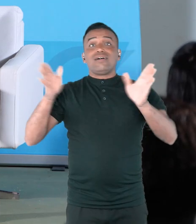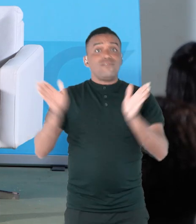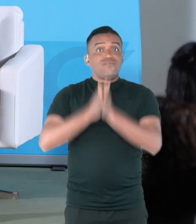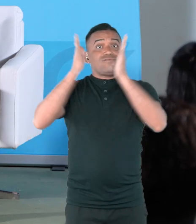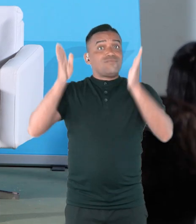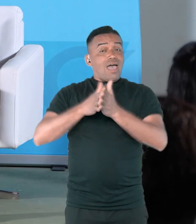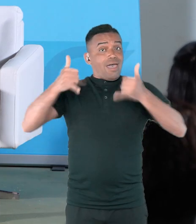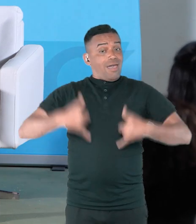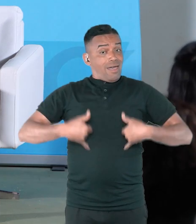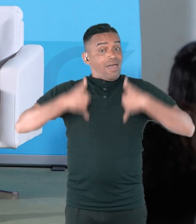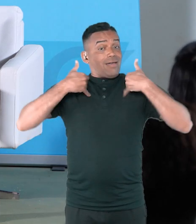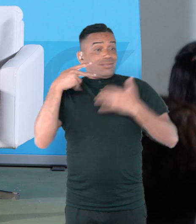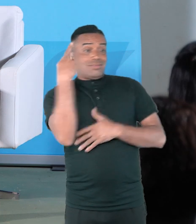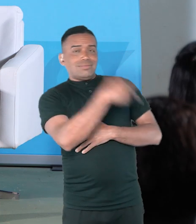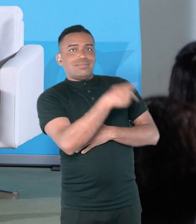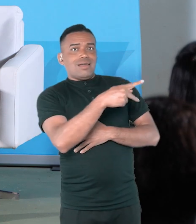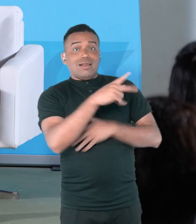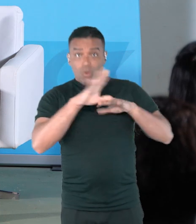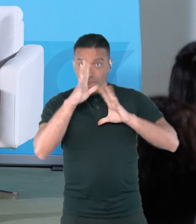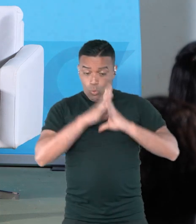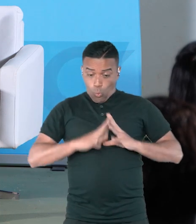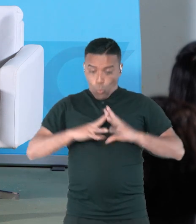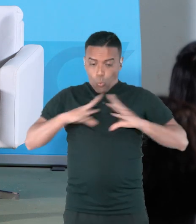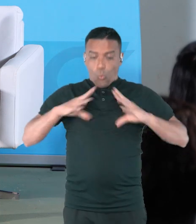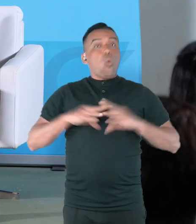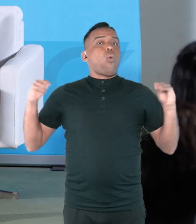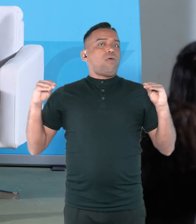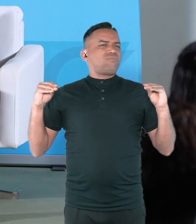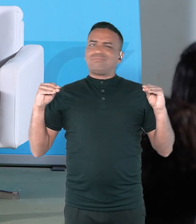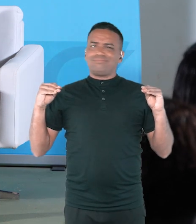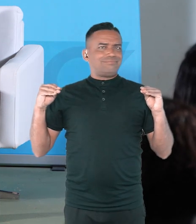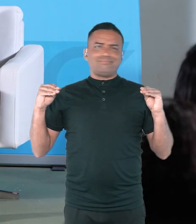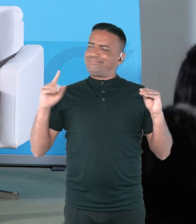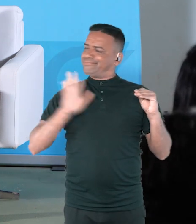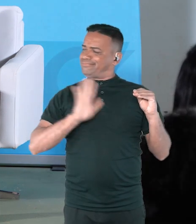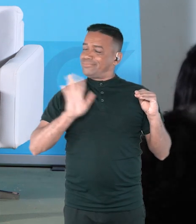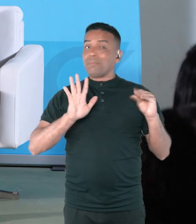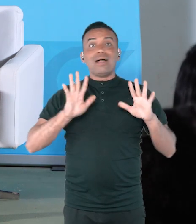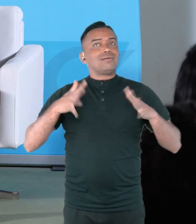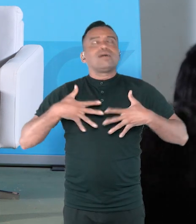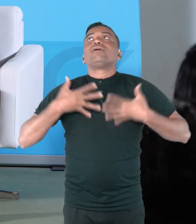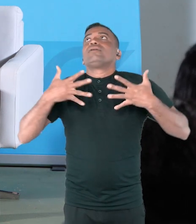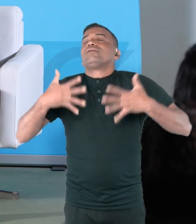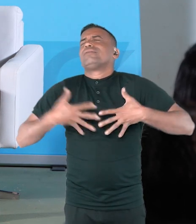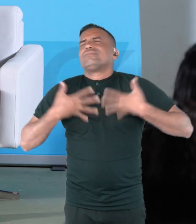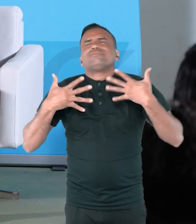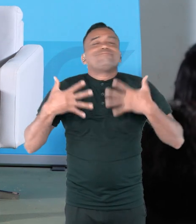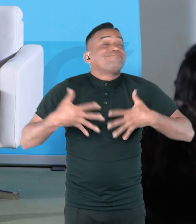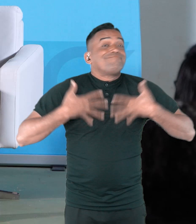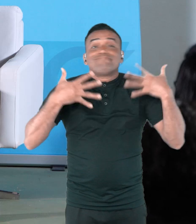festas de aniversário. Não era uma cura, nunca seria, mas era uma